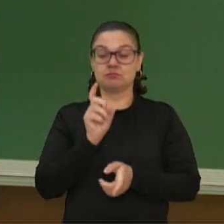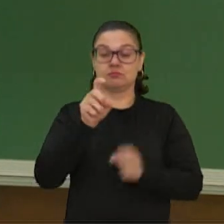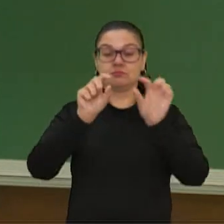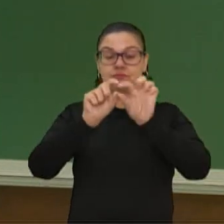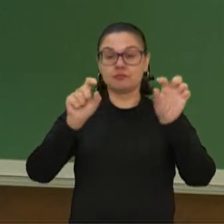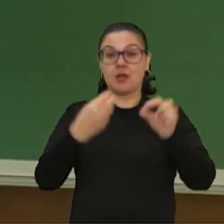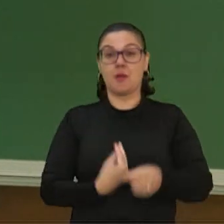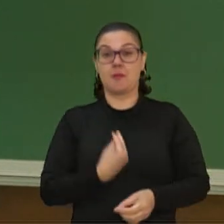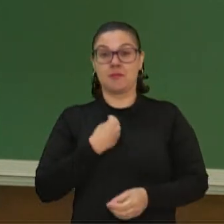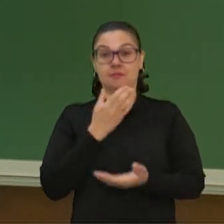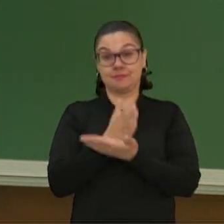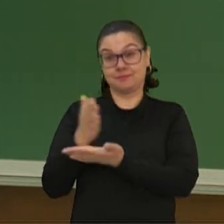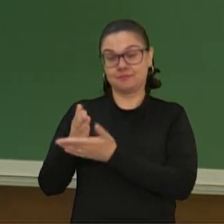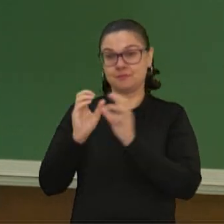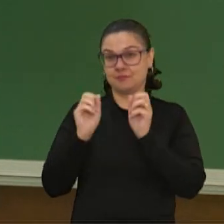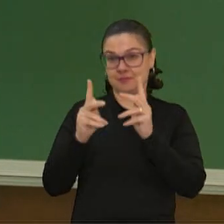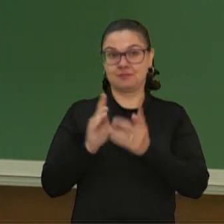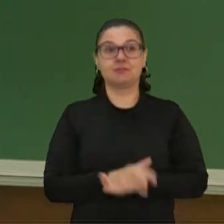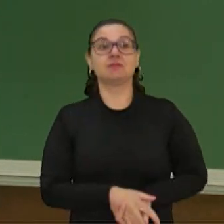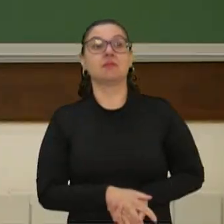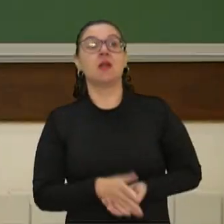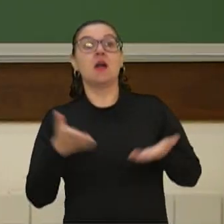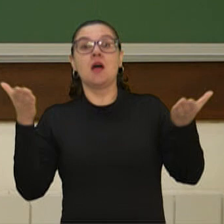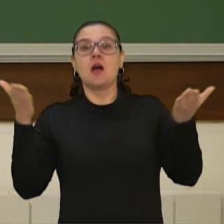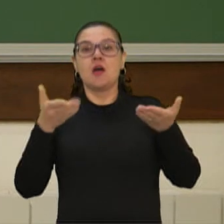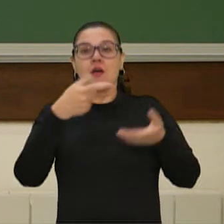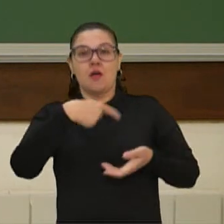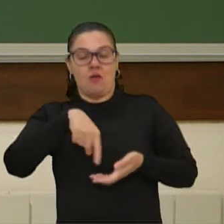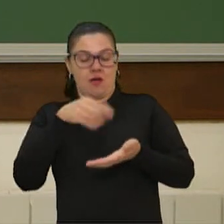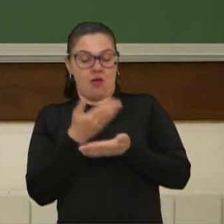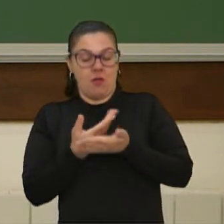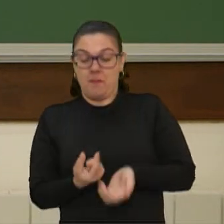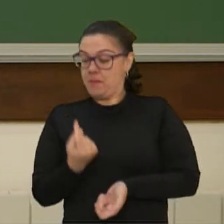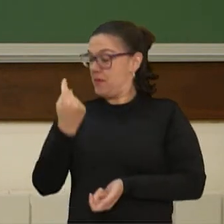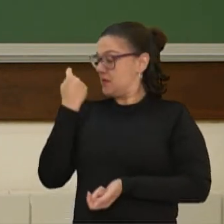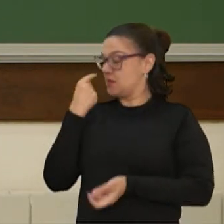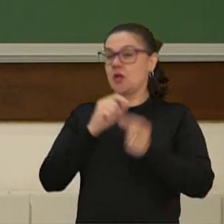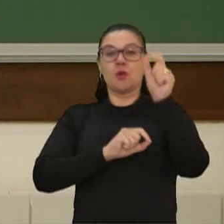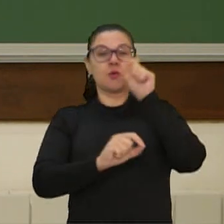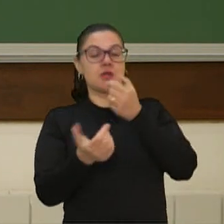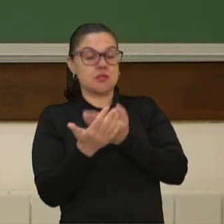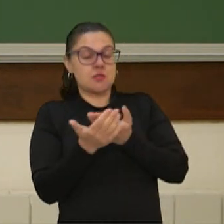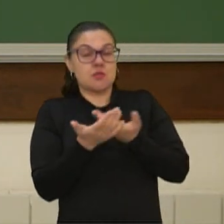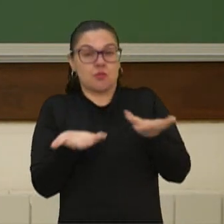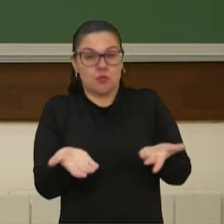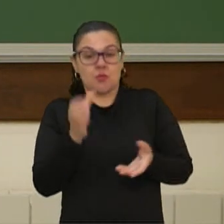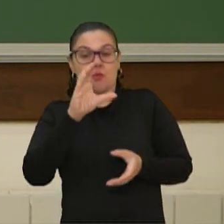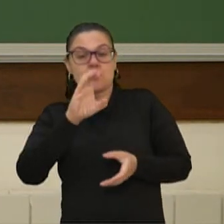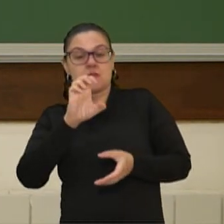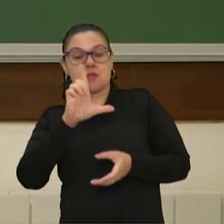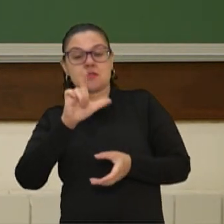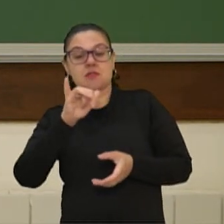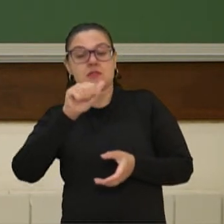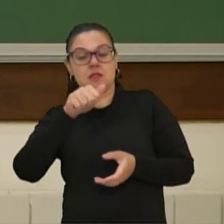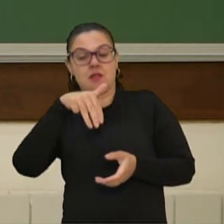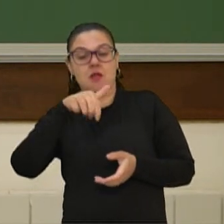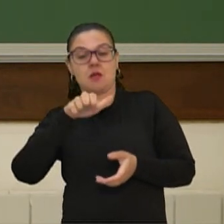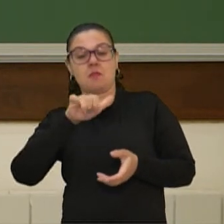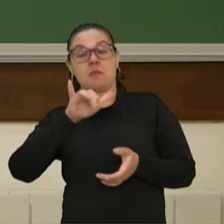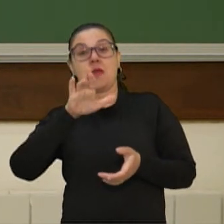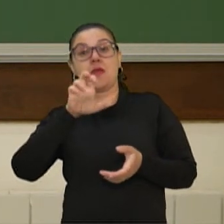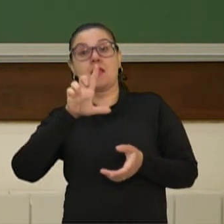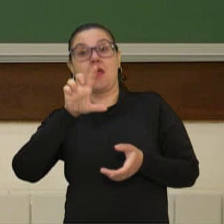garante a presença diária, ok? Na nossa última aula falamos sobre Cecília Meirelles, foi uma introdução, né?